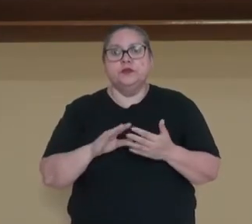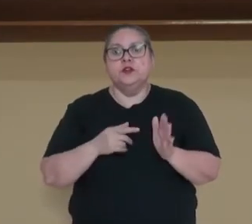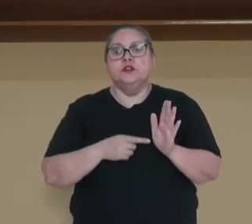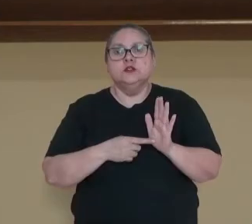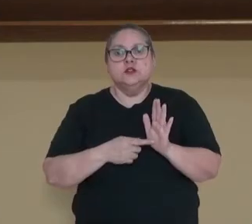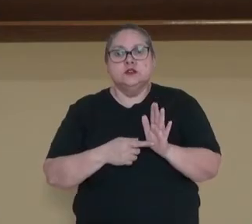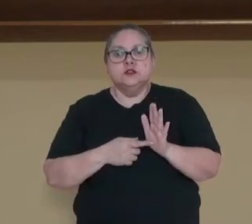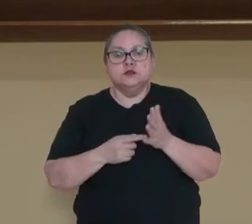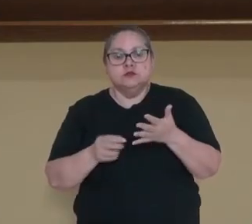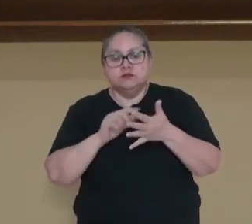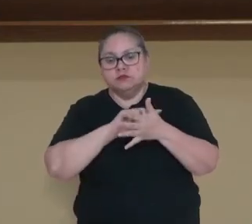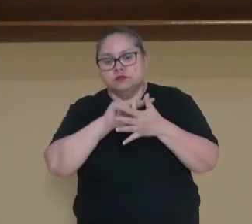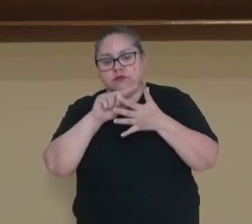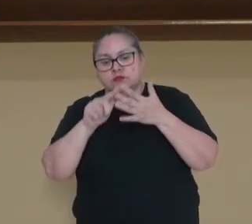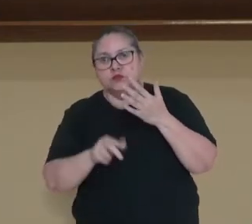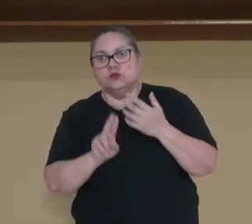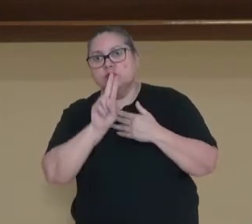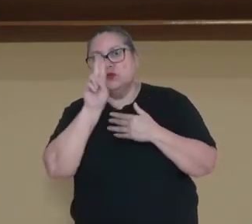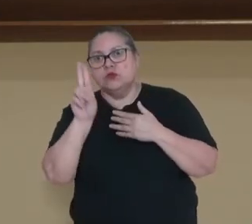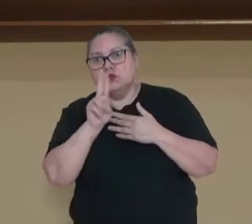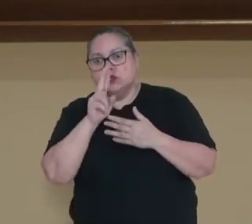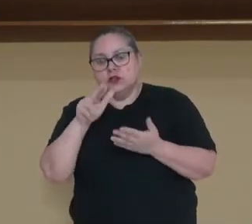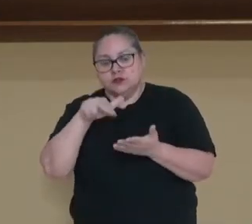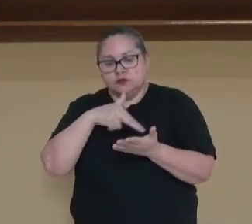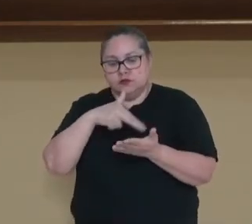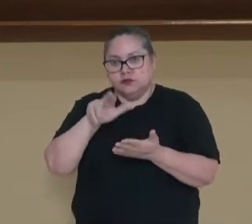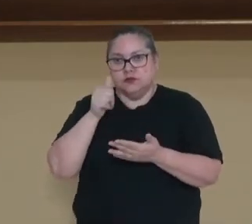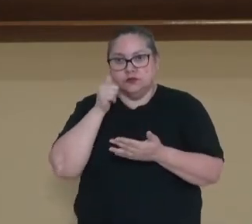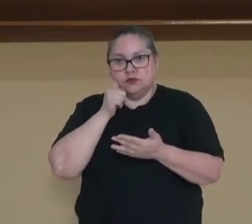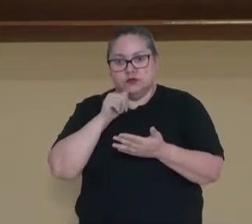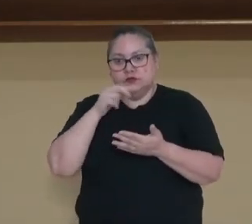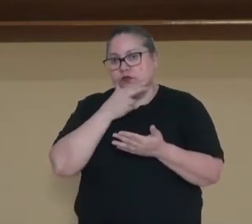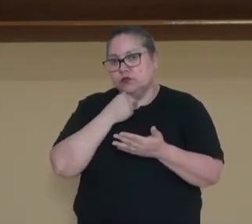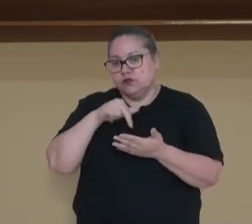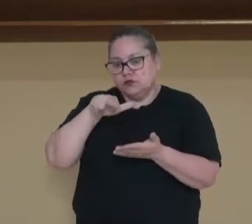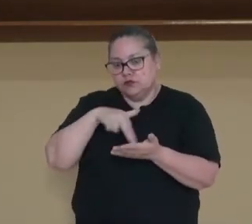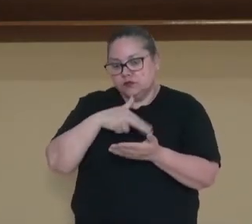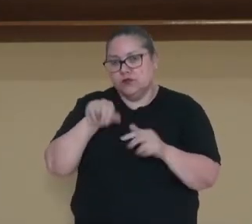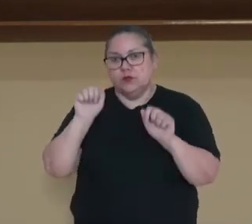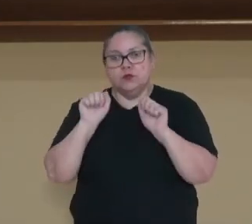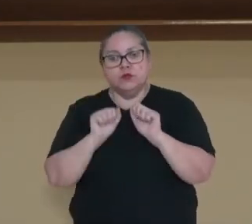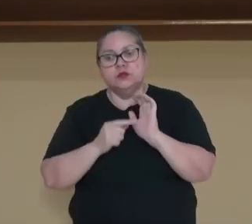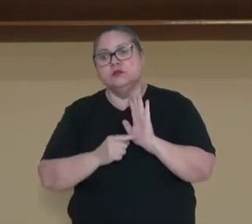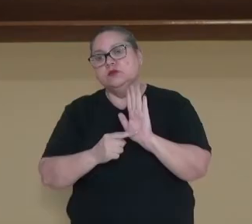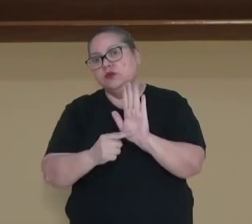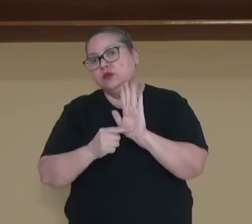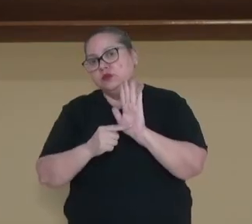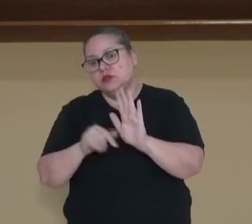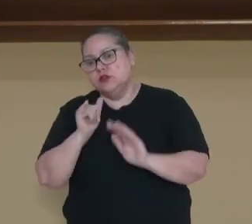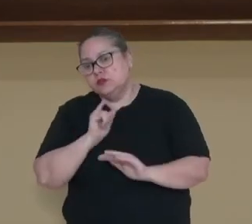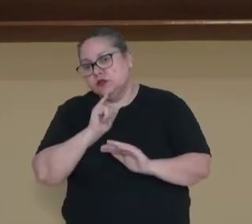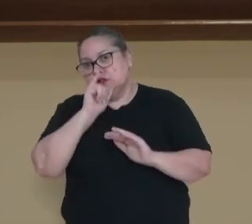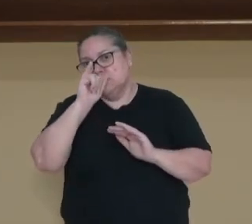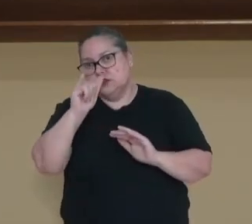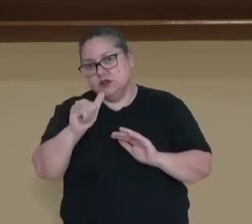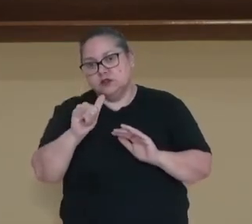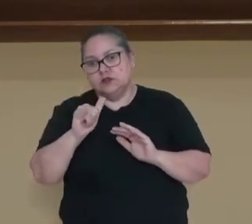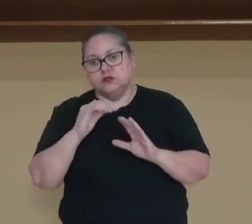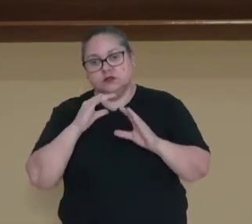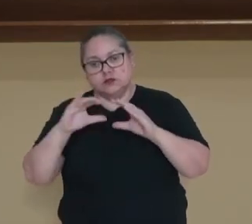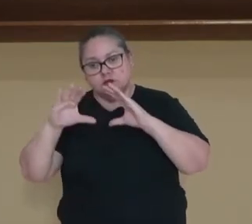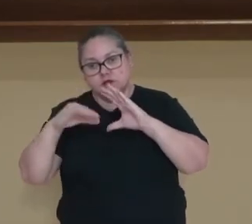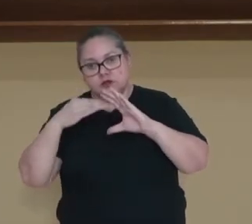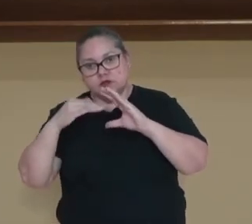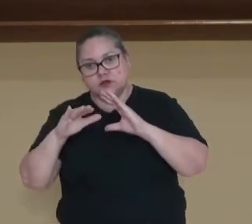esses são os elementos utilizados pelos dançarinos para poder transmitir as mensagens para que a